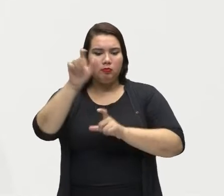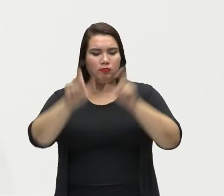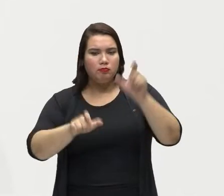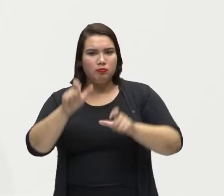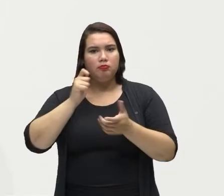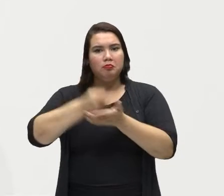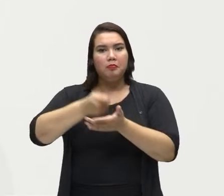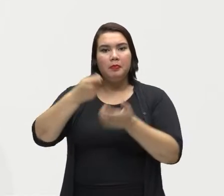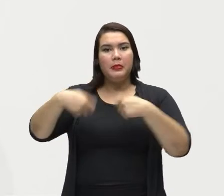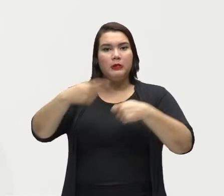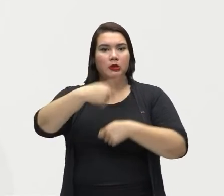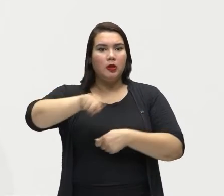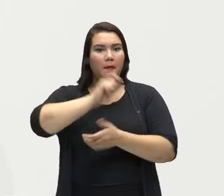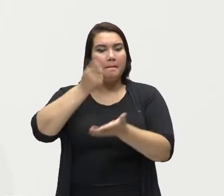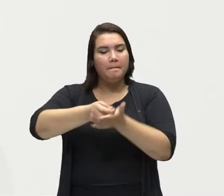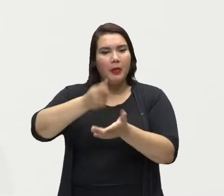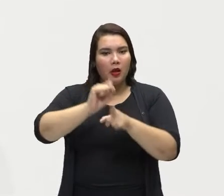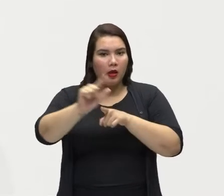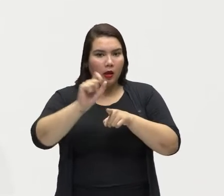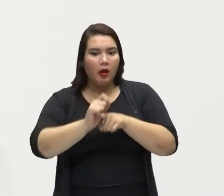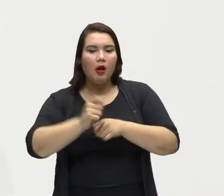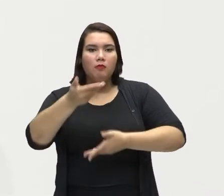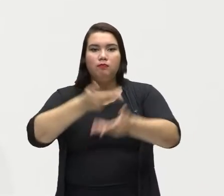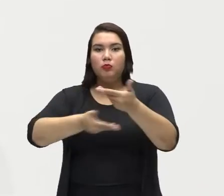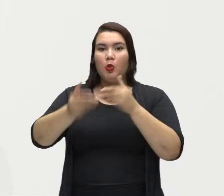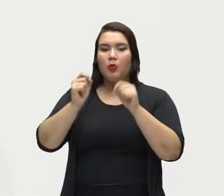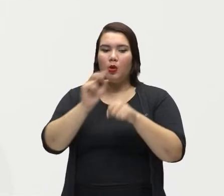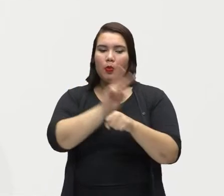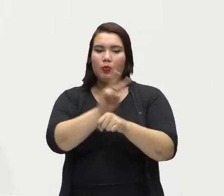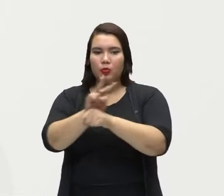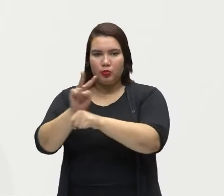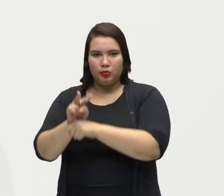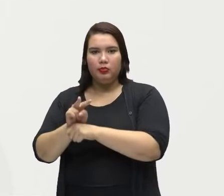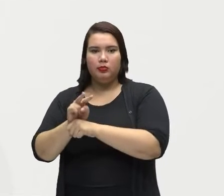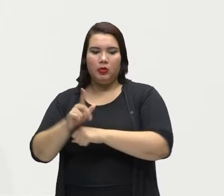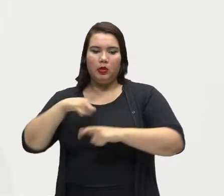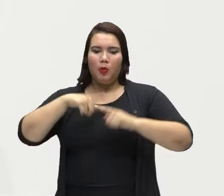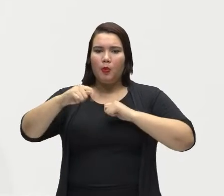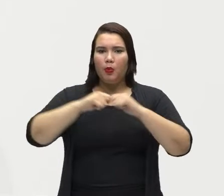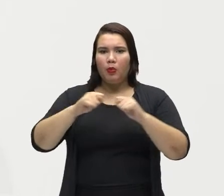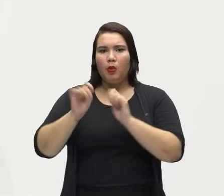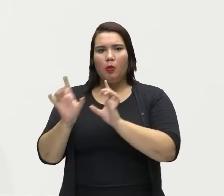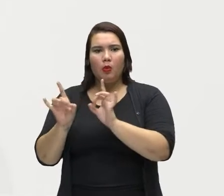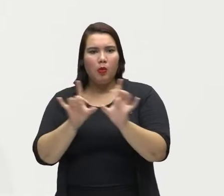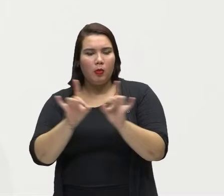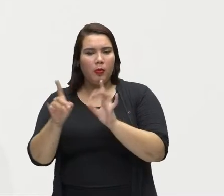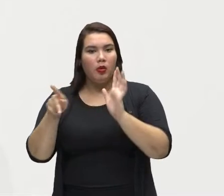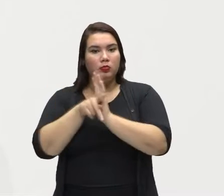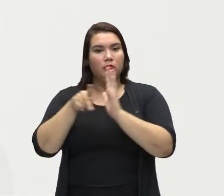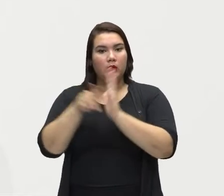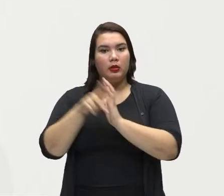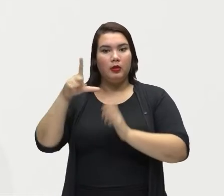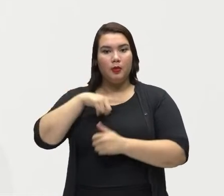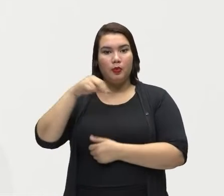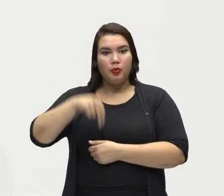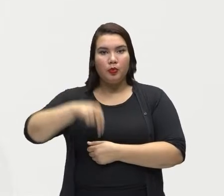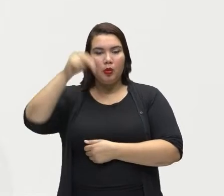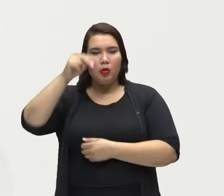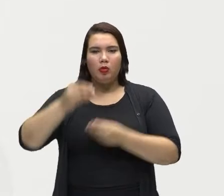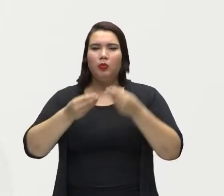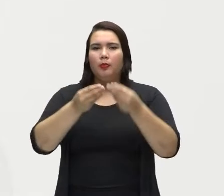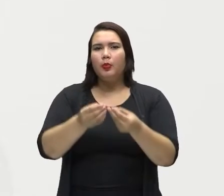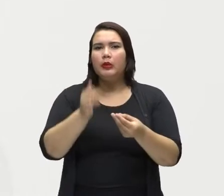vizinhos em troca de proteção. Gana controlava aí o comércio tanto das mercadorias que vinham do